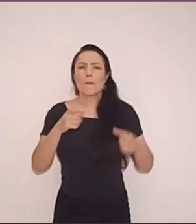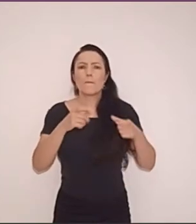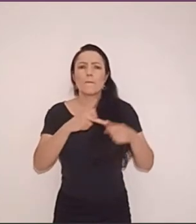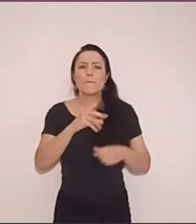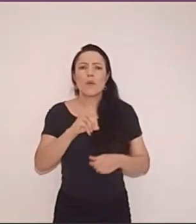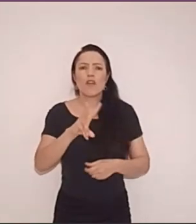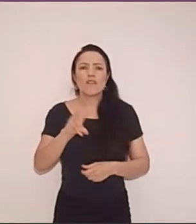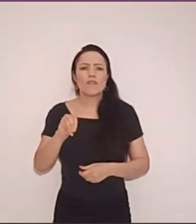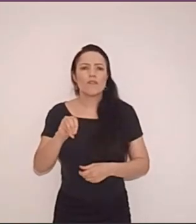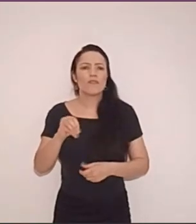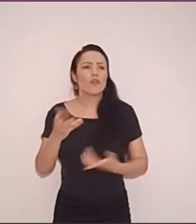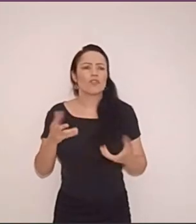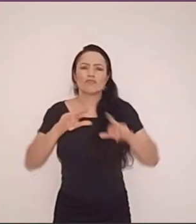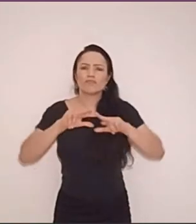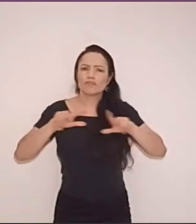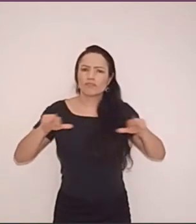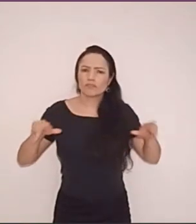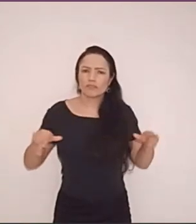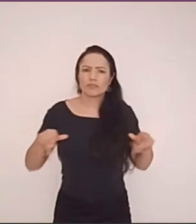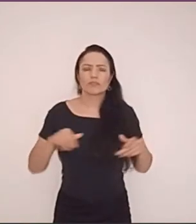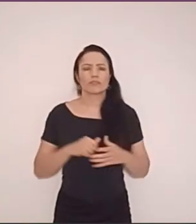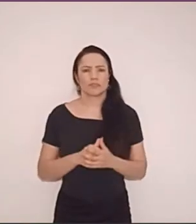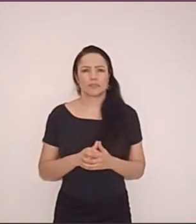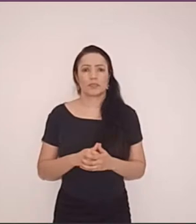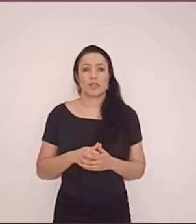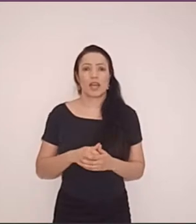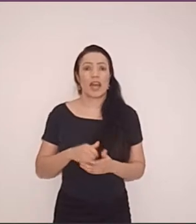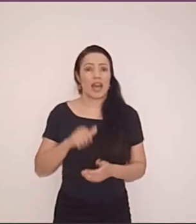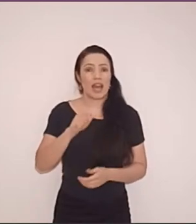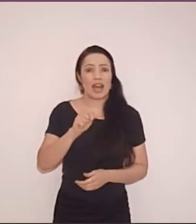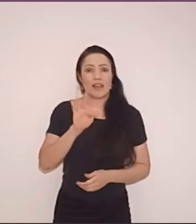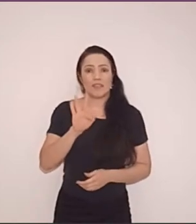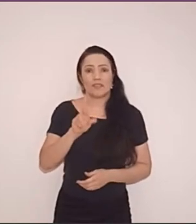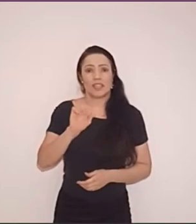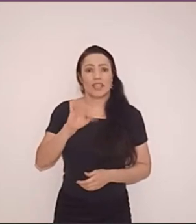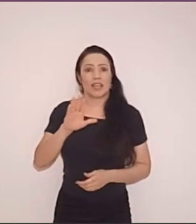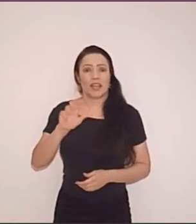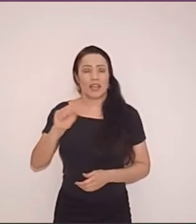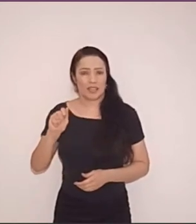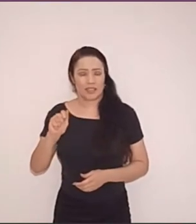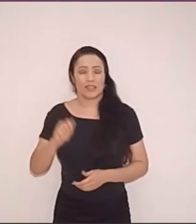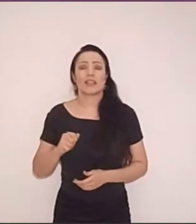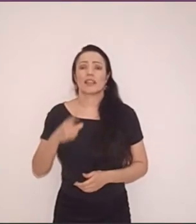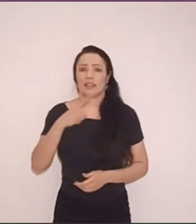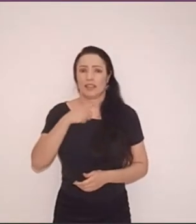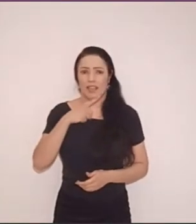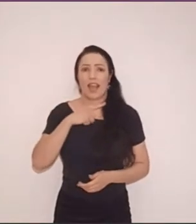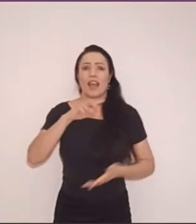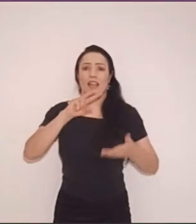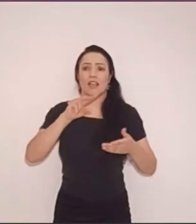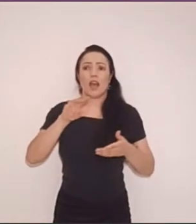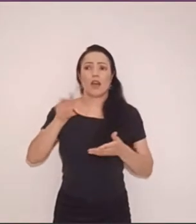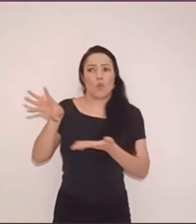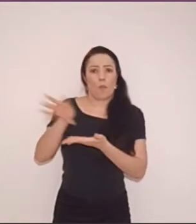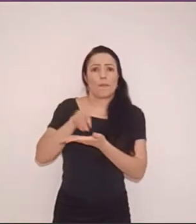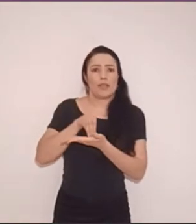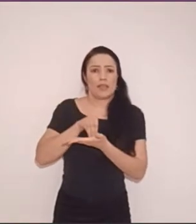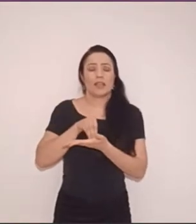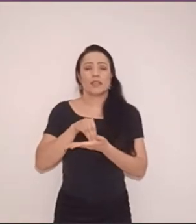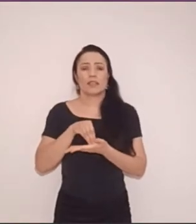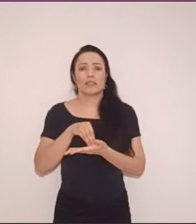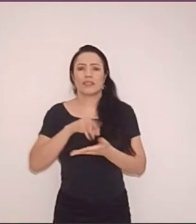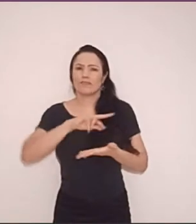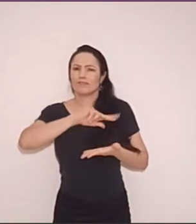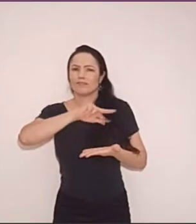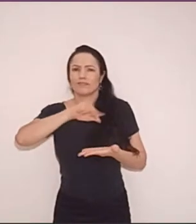é pobre funk observar fica d'Oeste alguns povos da África do Oeste né tem essa simbologia e